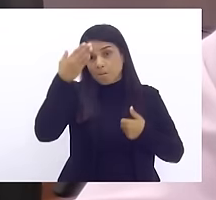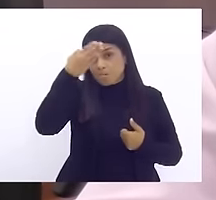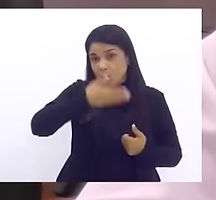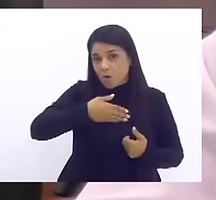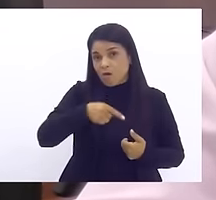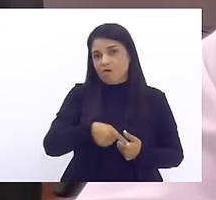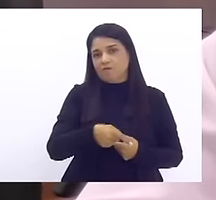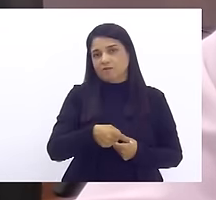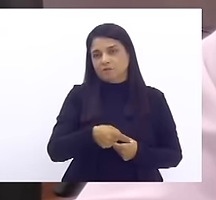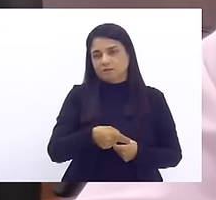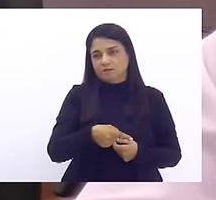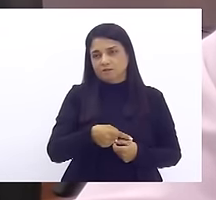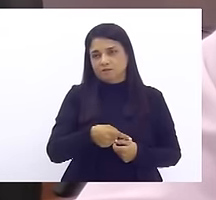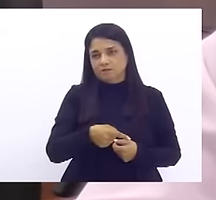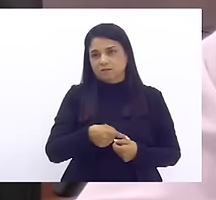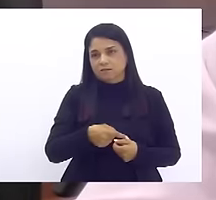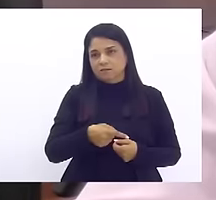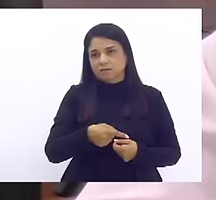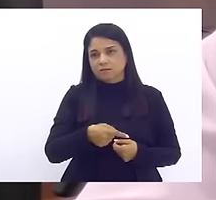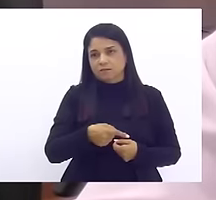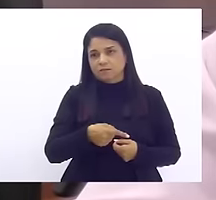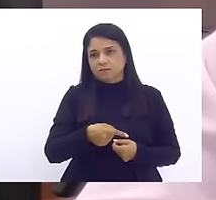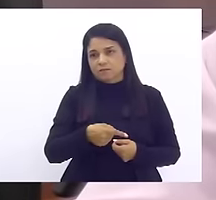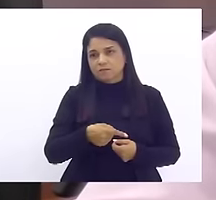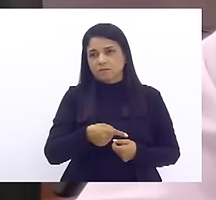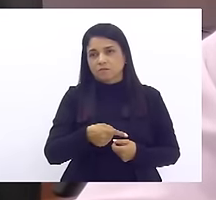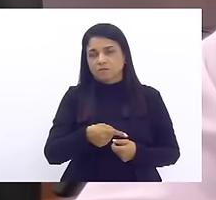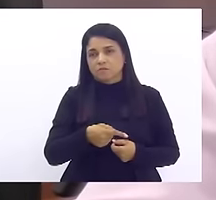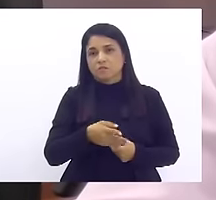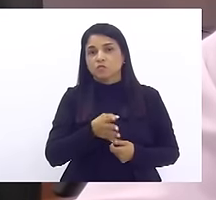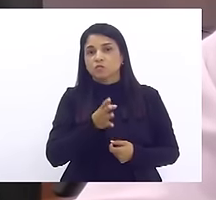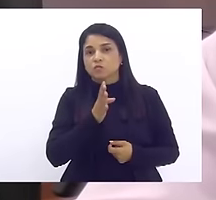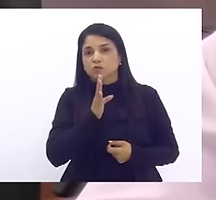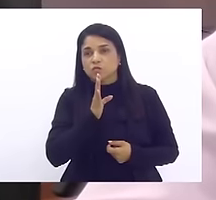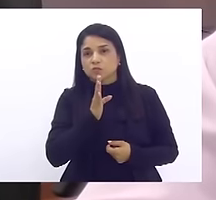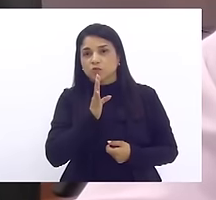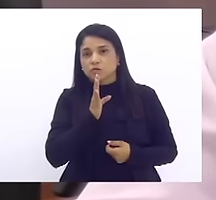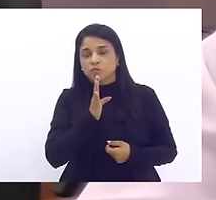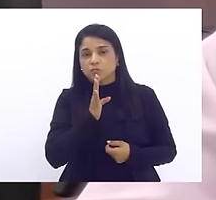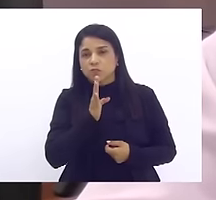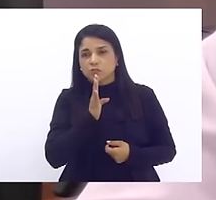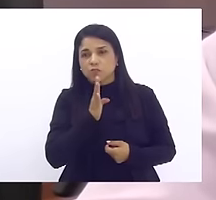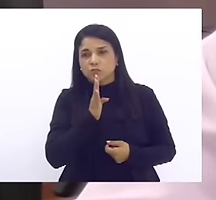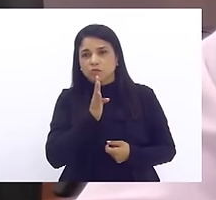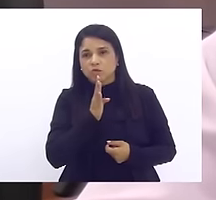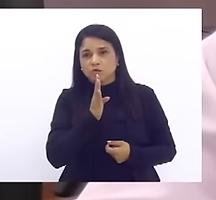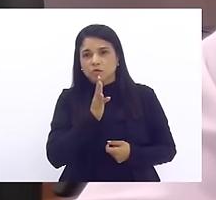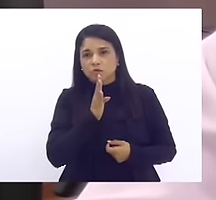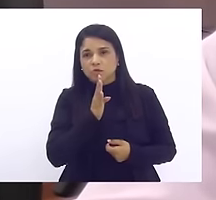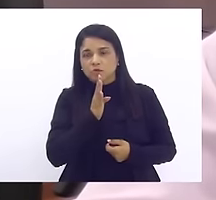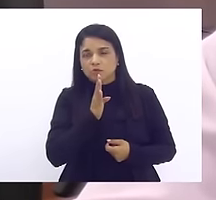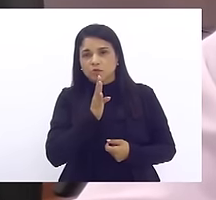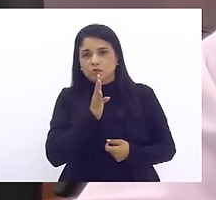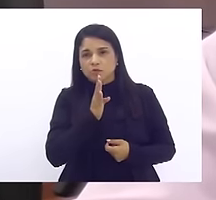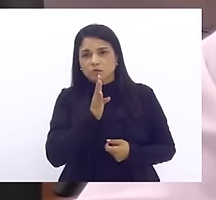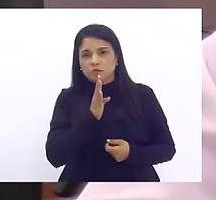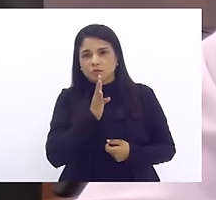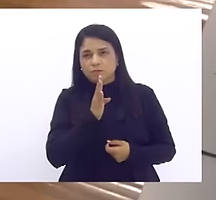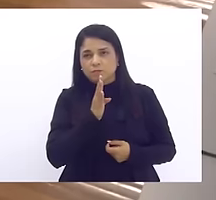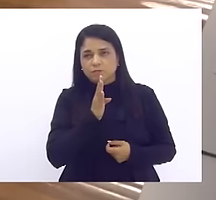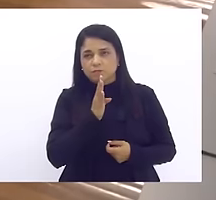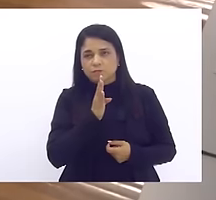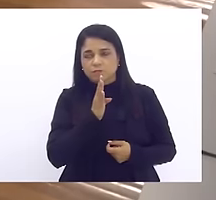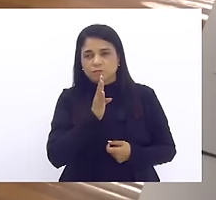E que são por exemplo então todos os vídeos que nós fizemos então todos os vídeos